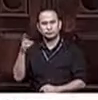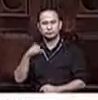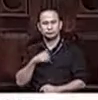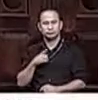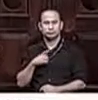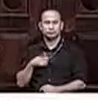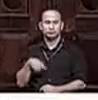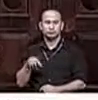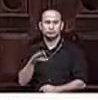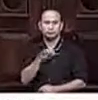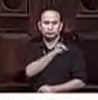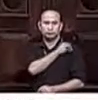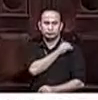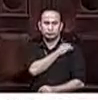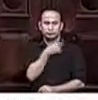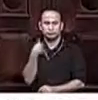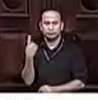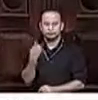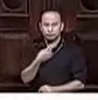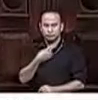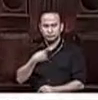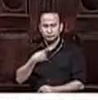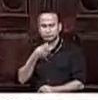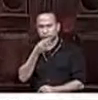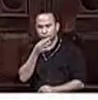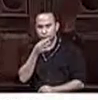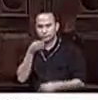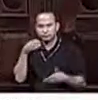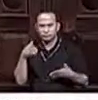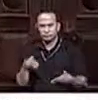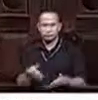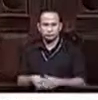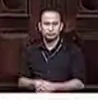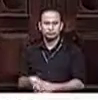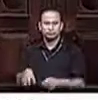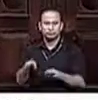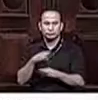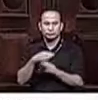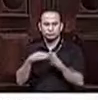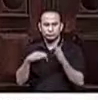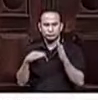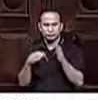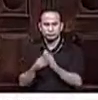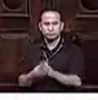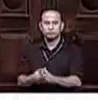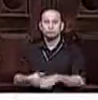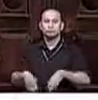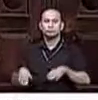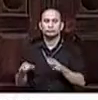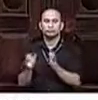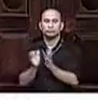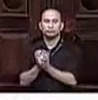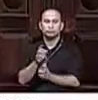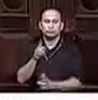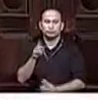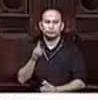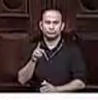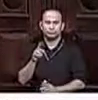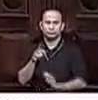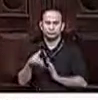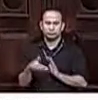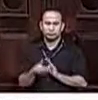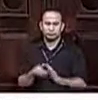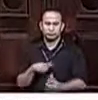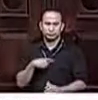Rio de Janeiro. Então, nós estamos sugerindo aqui, modestamente, realmente, que todos os partidos com bancada de oposição na